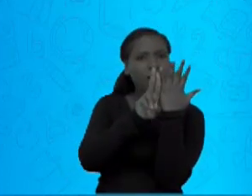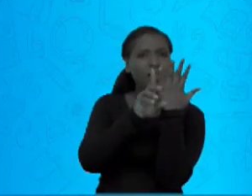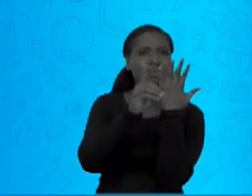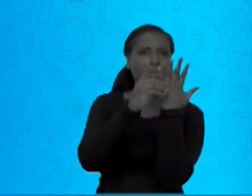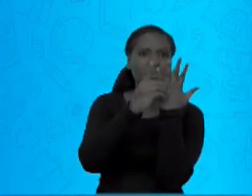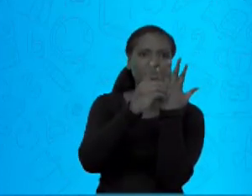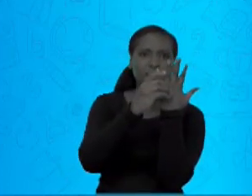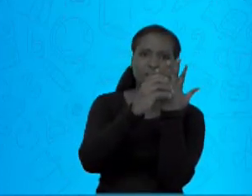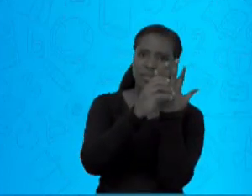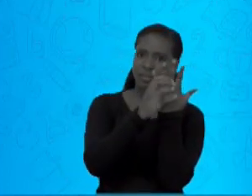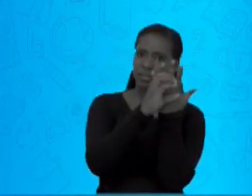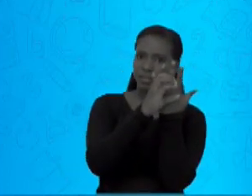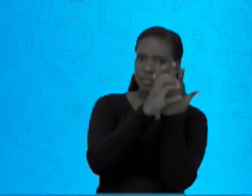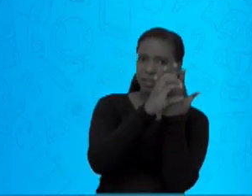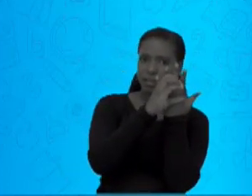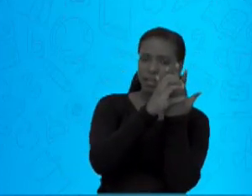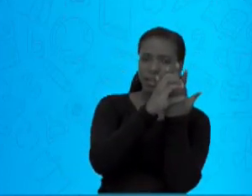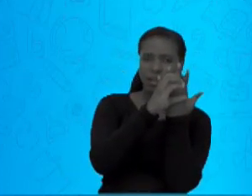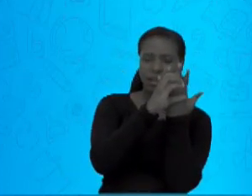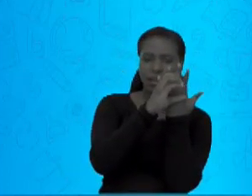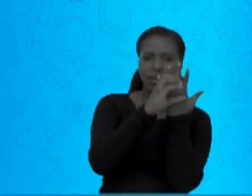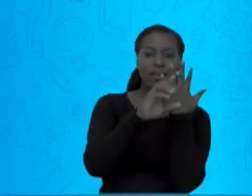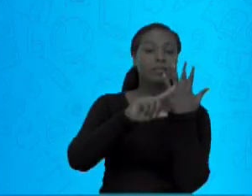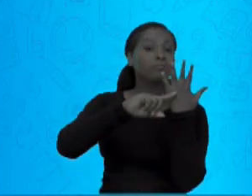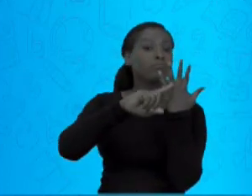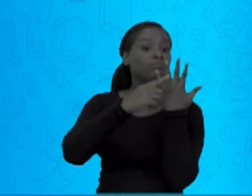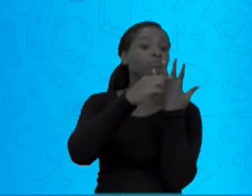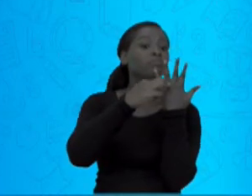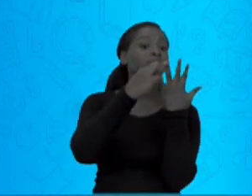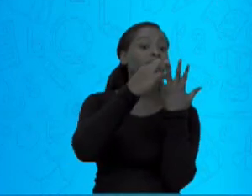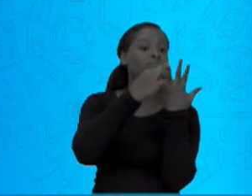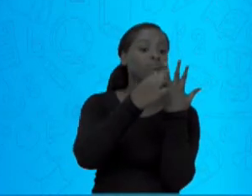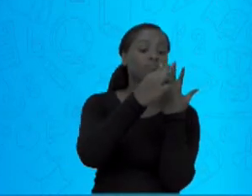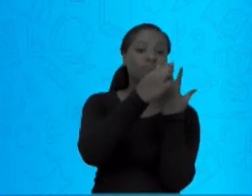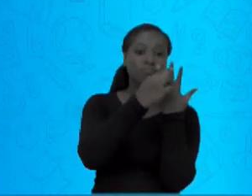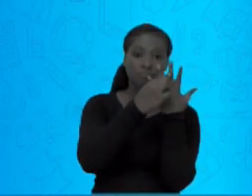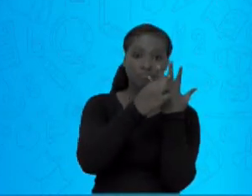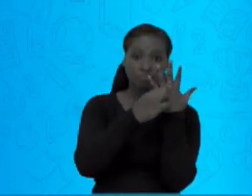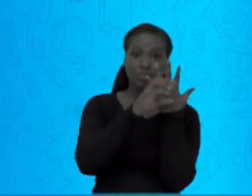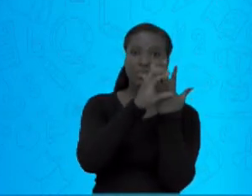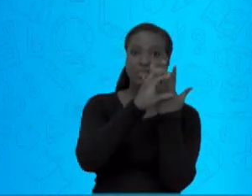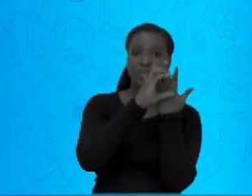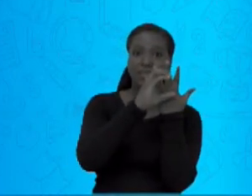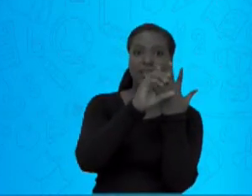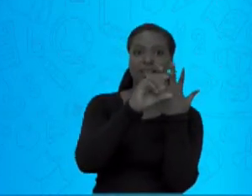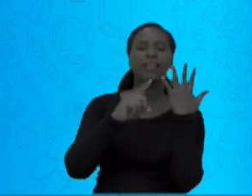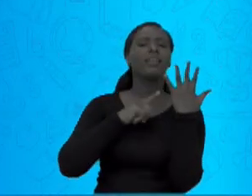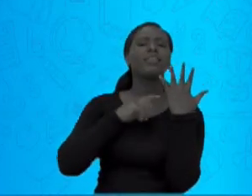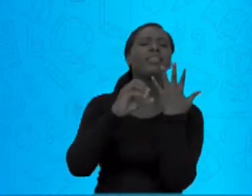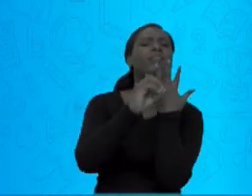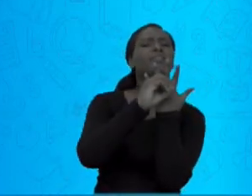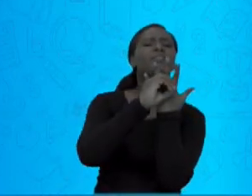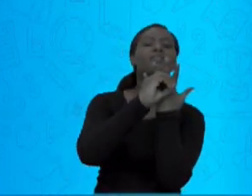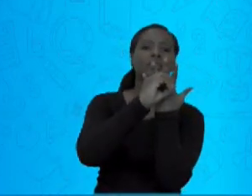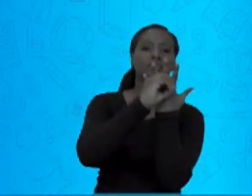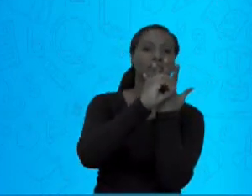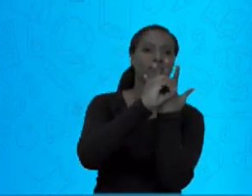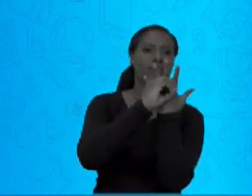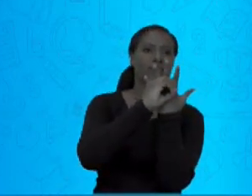aqui 0. Quer dizer, 0, mas eu preciso de colocar aqui essa posição